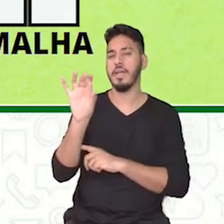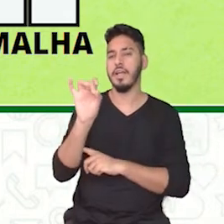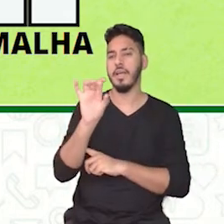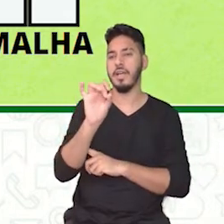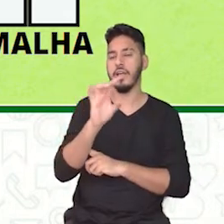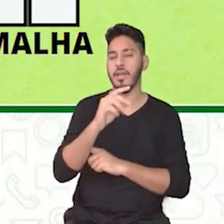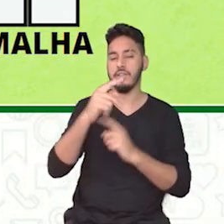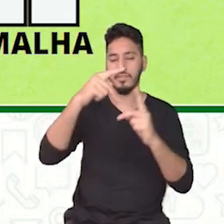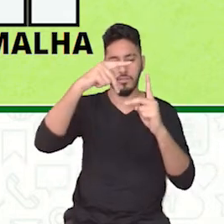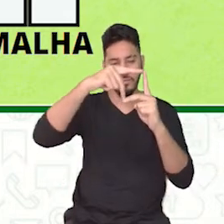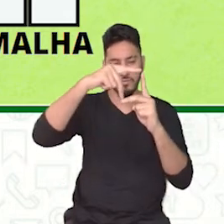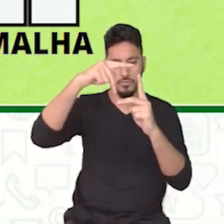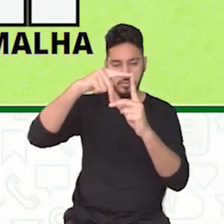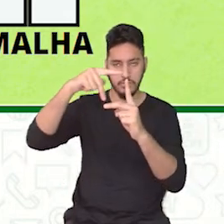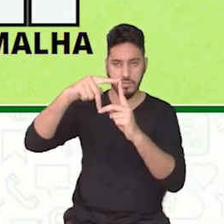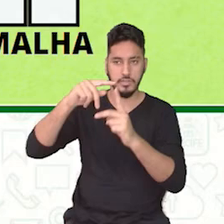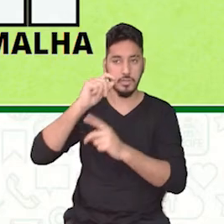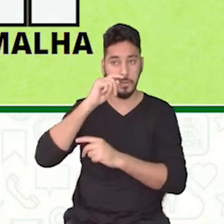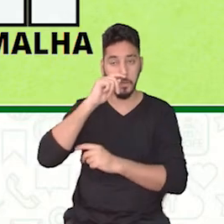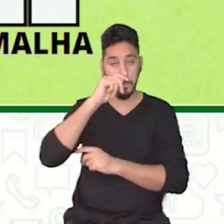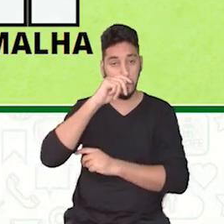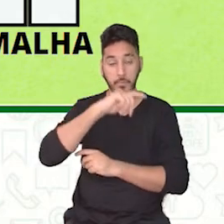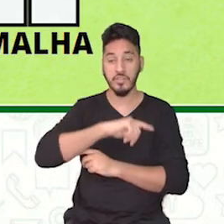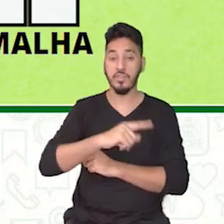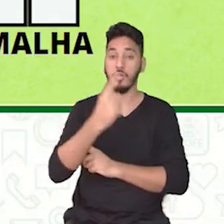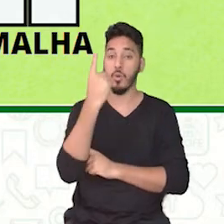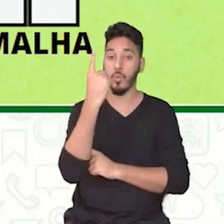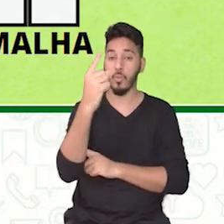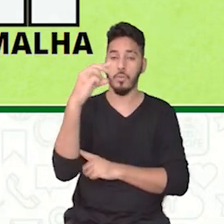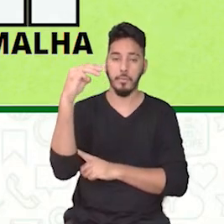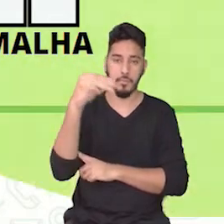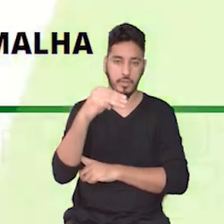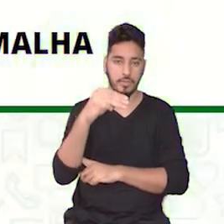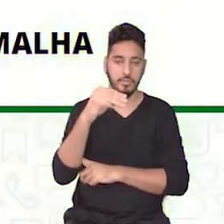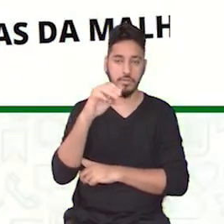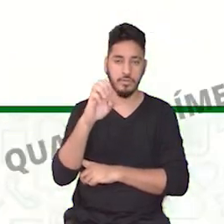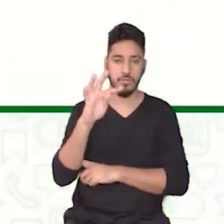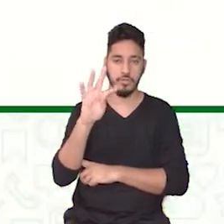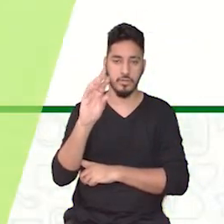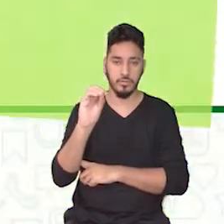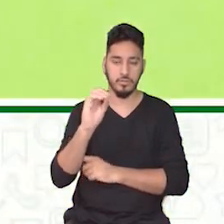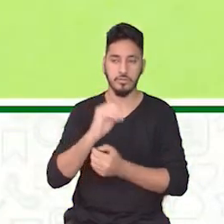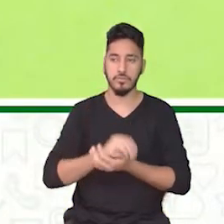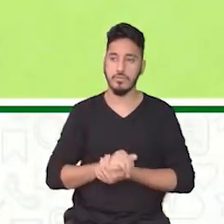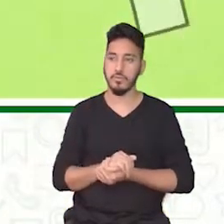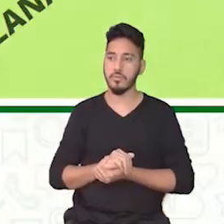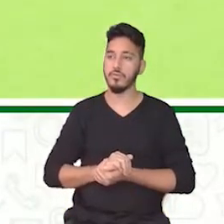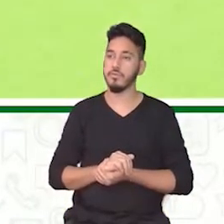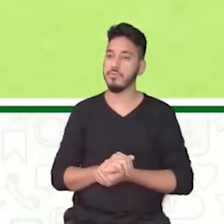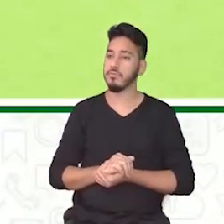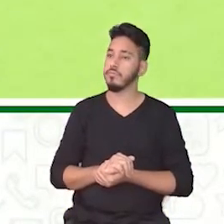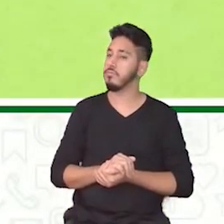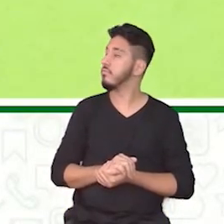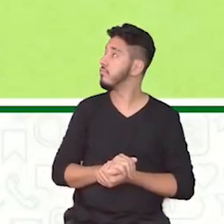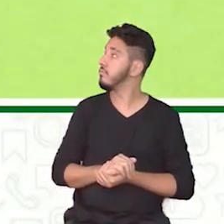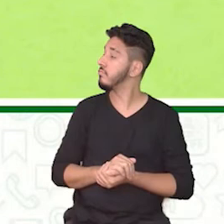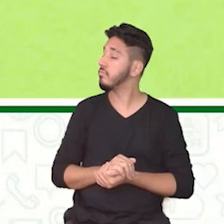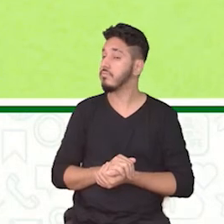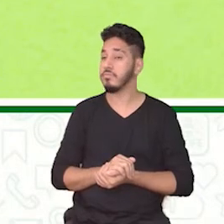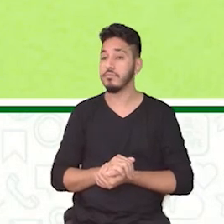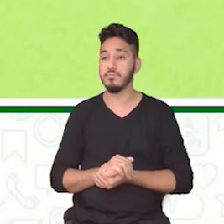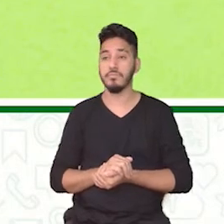um quadrinho desse, né, tem 1 metro. Então, vamos lá ver quanto vai dar. Olha